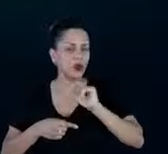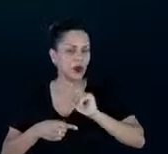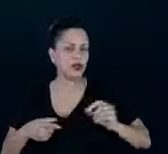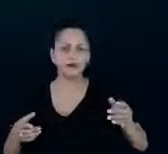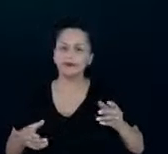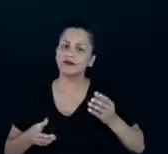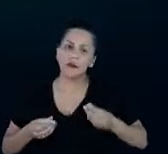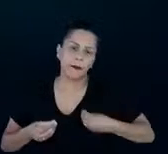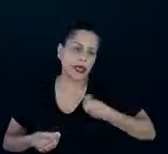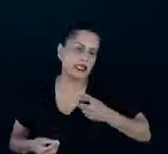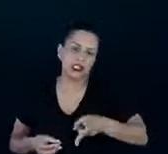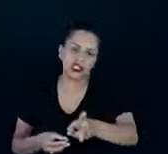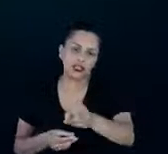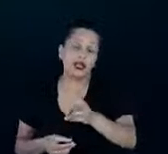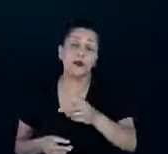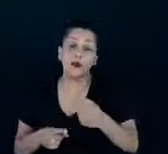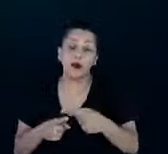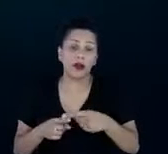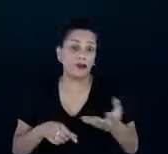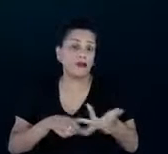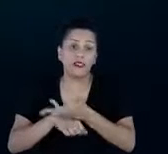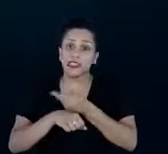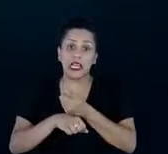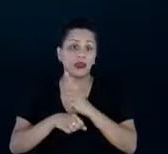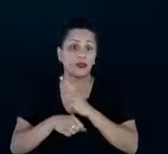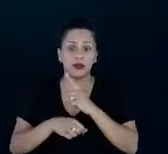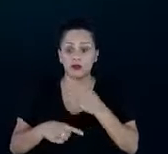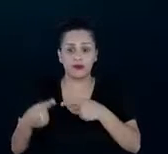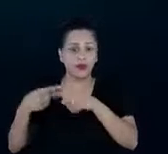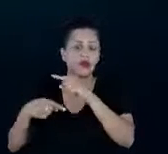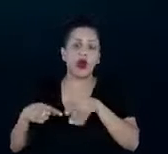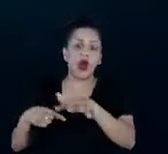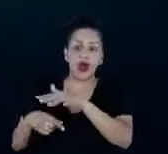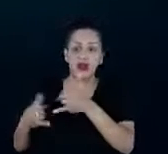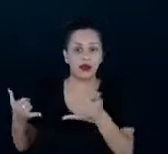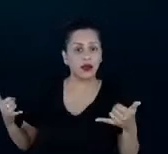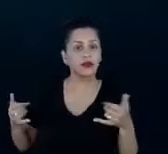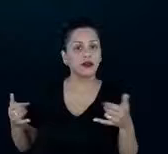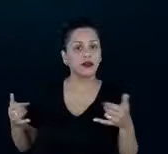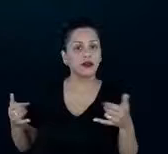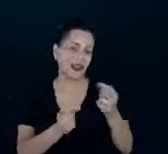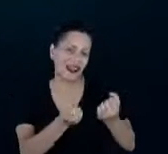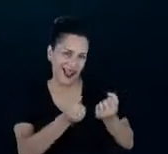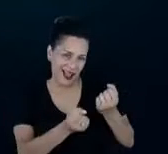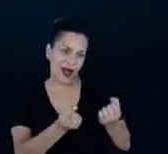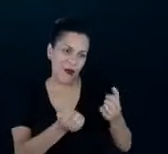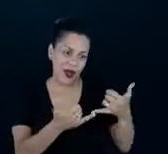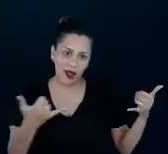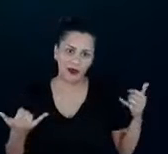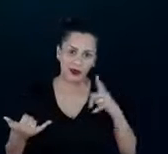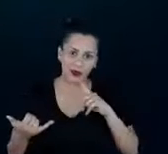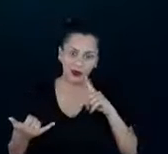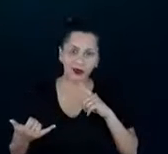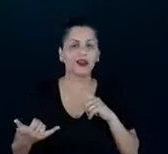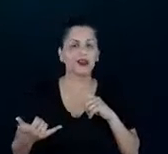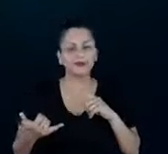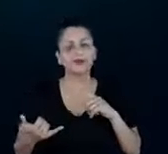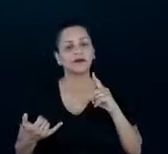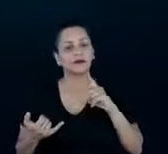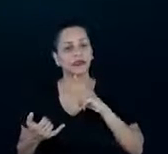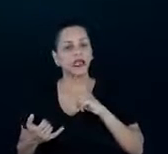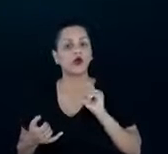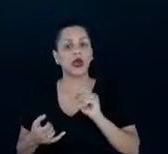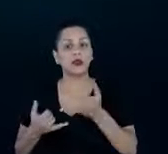das deficiências que elas produzem com relação ao setor elétrico inclusive de aumentar o potencial de geração de energia